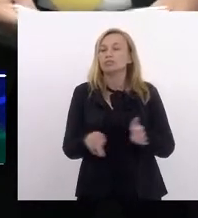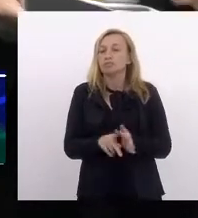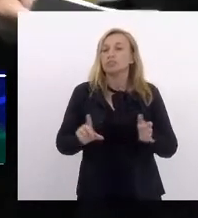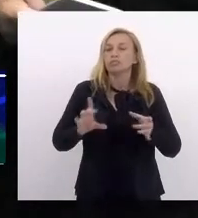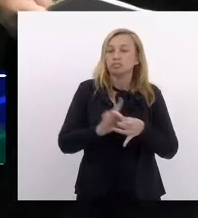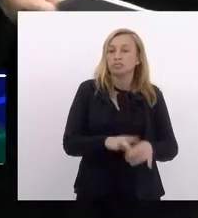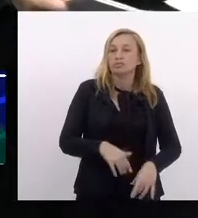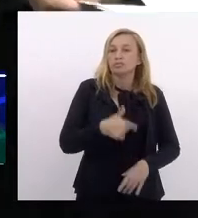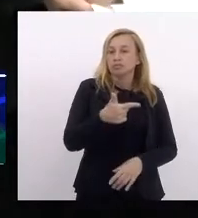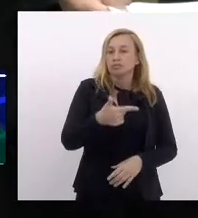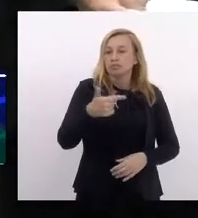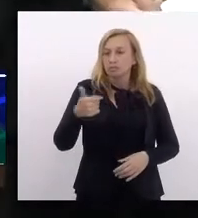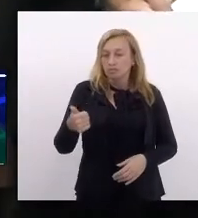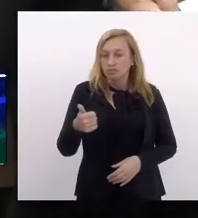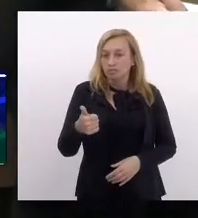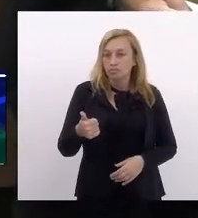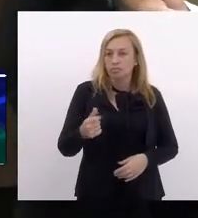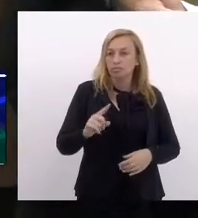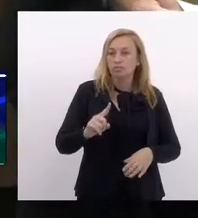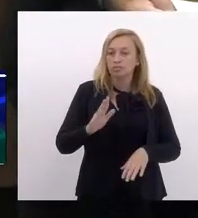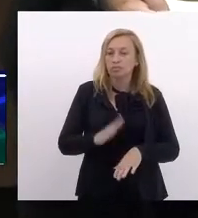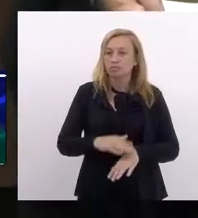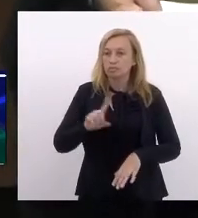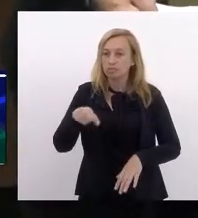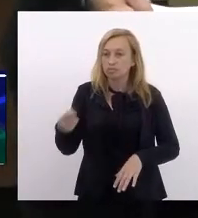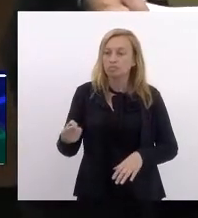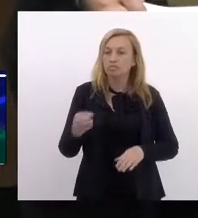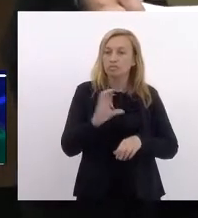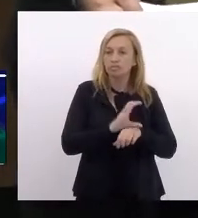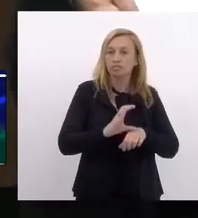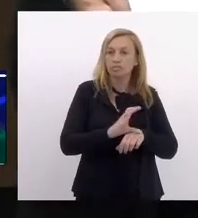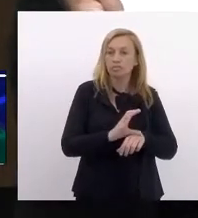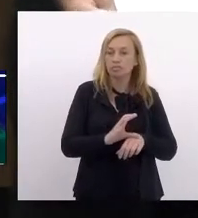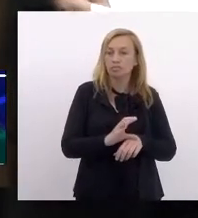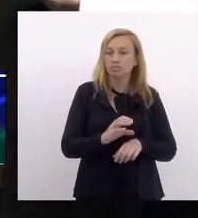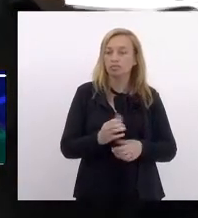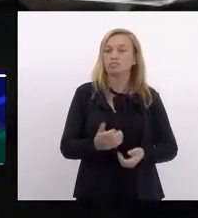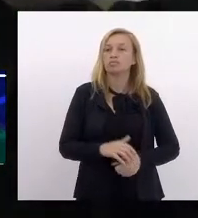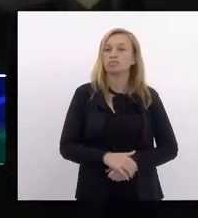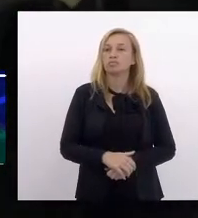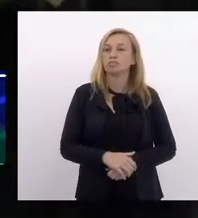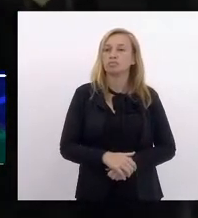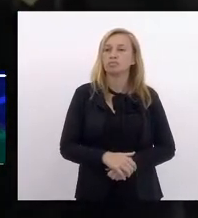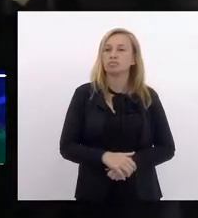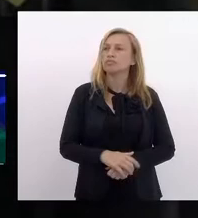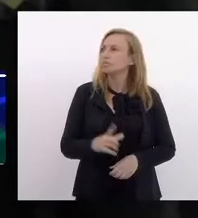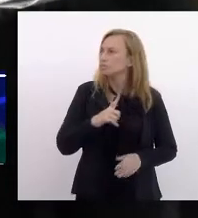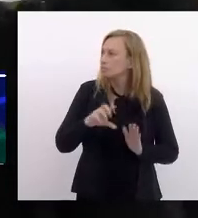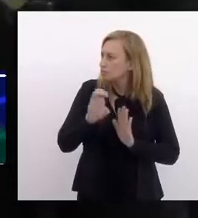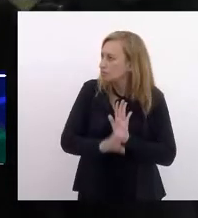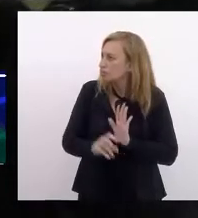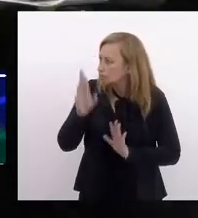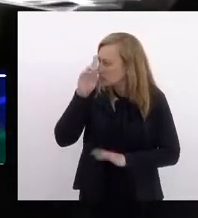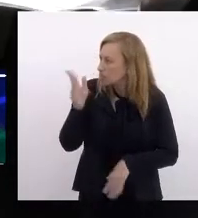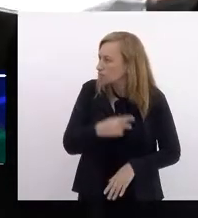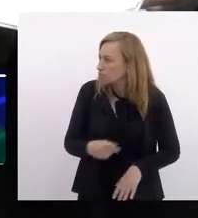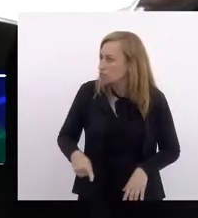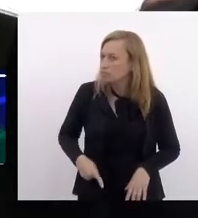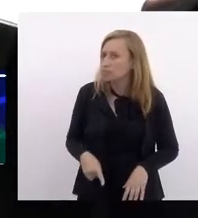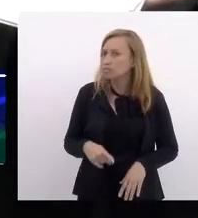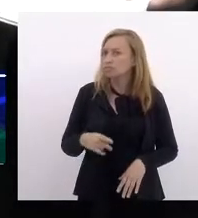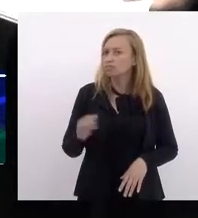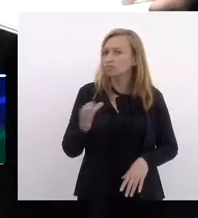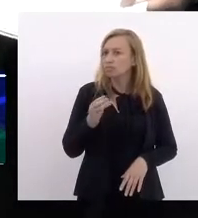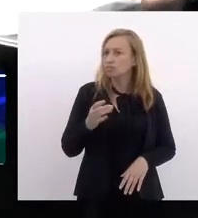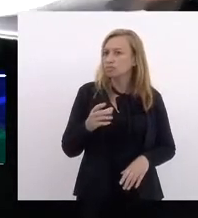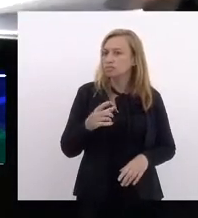4 de maio de 2000, e demais exigências constitucionais e legais. Tem emenda aí, senhora presidente? É o regime de